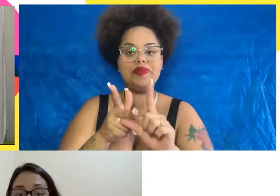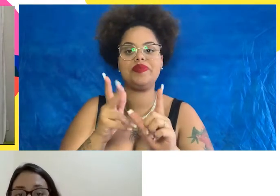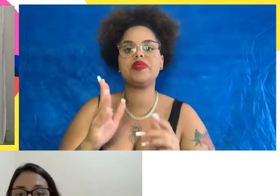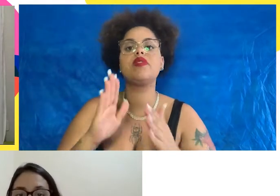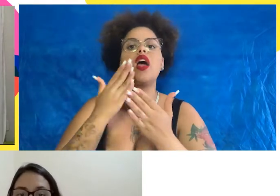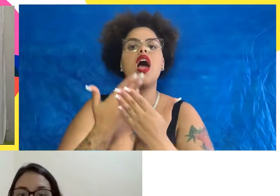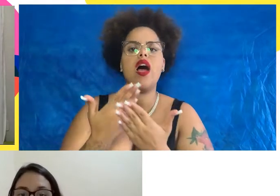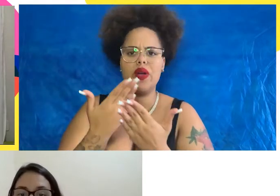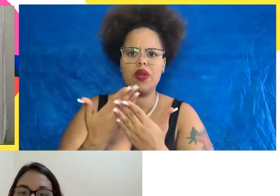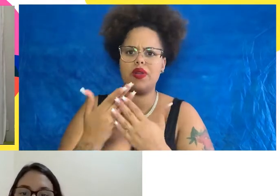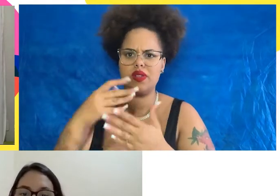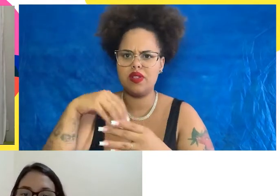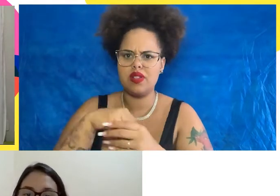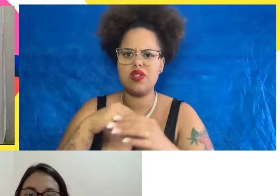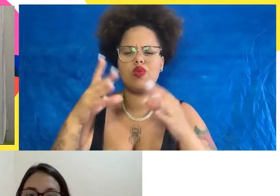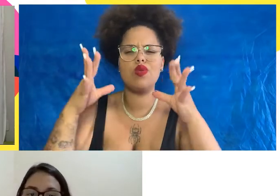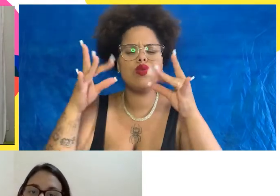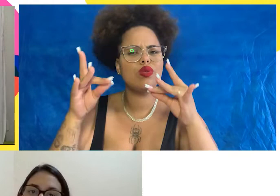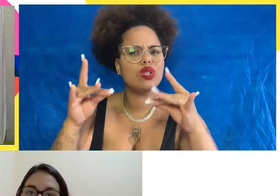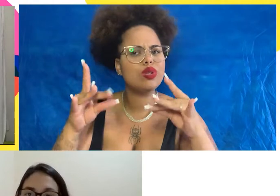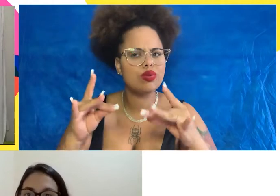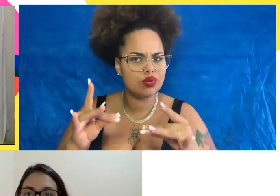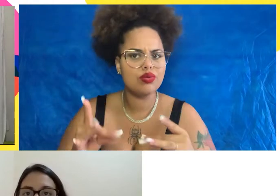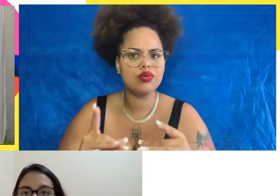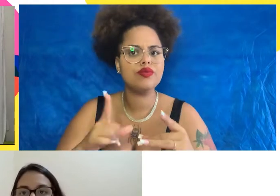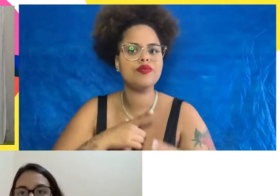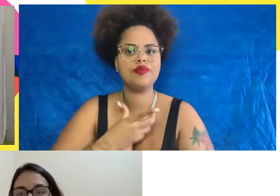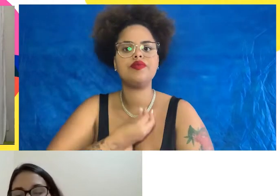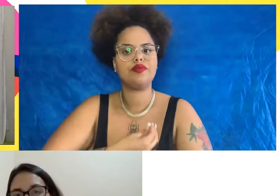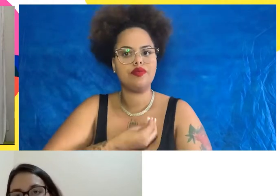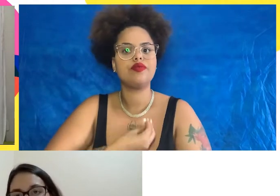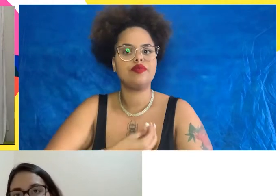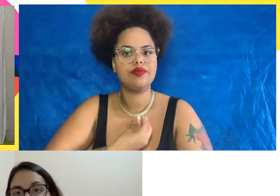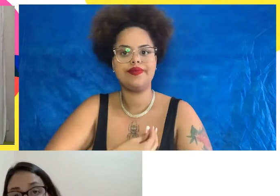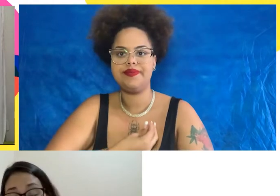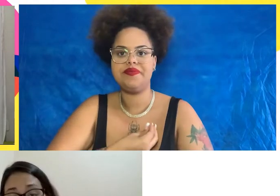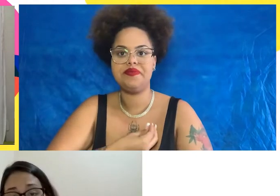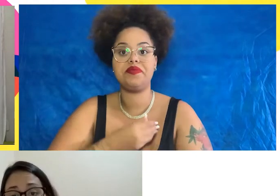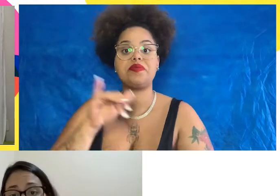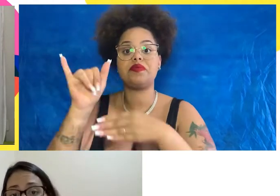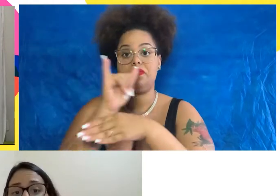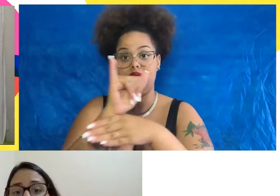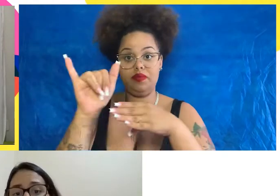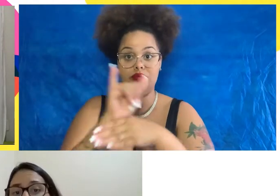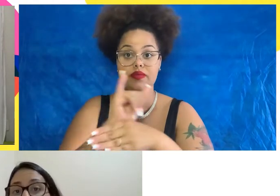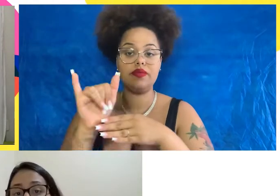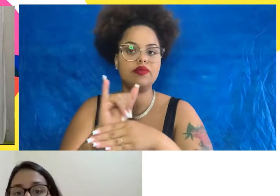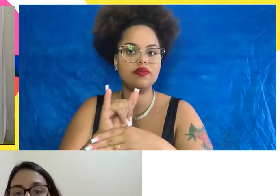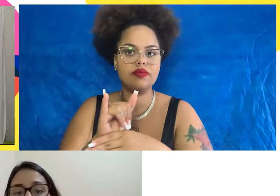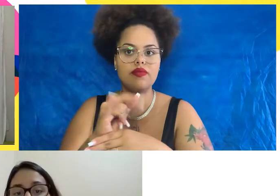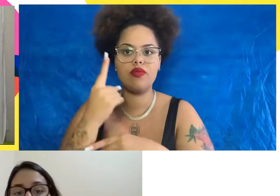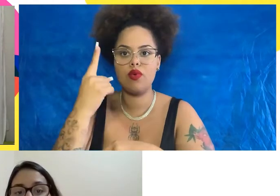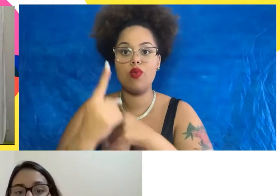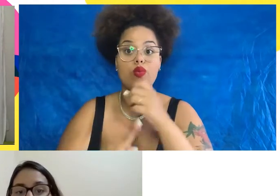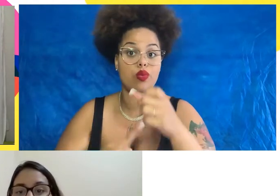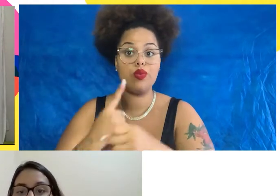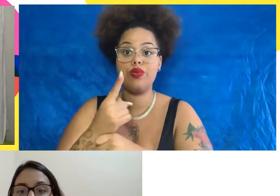aulas, esses conteúdos vão estar disponíveis no YouTube durante aí um ano,